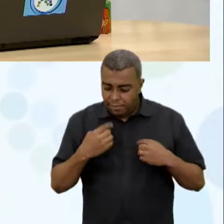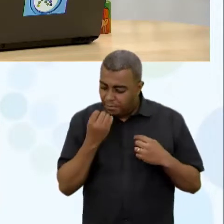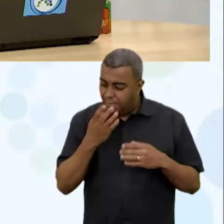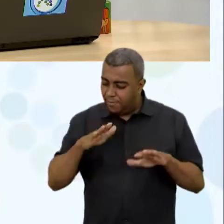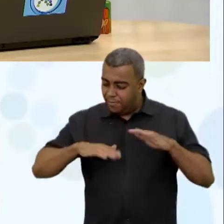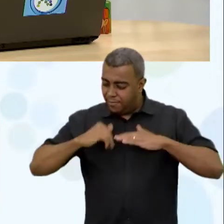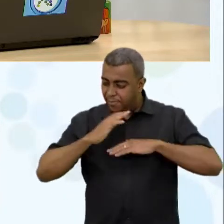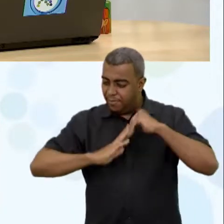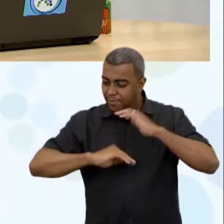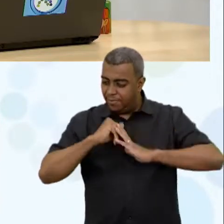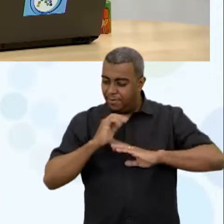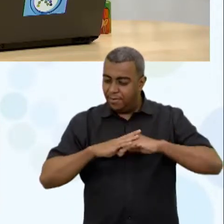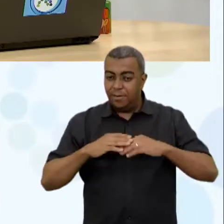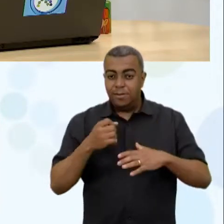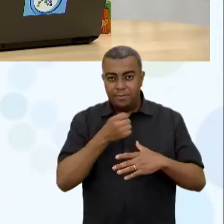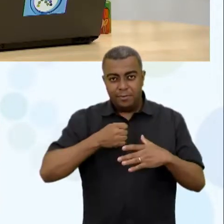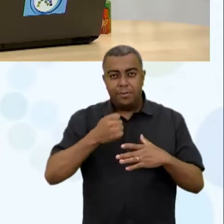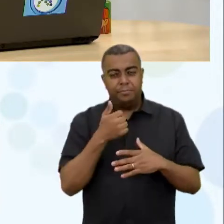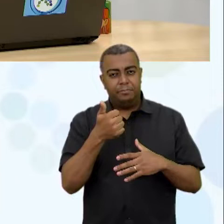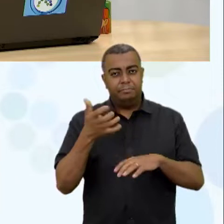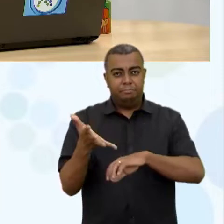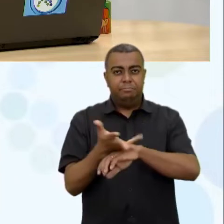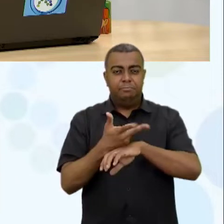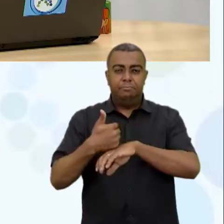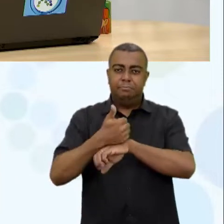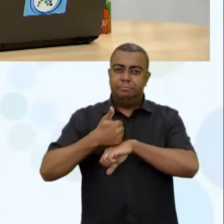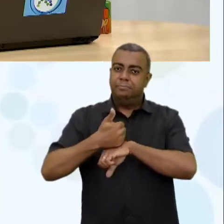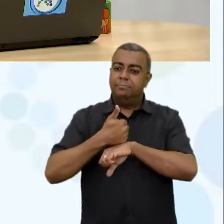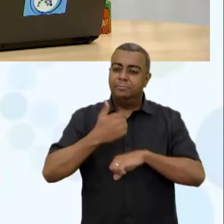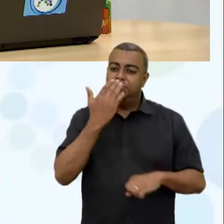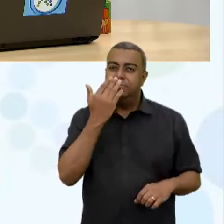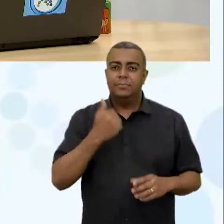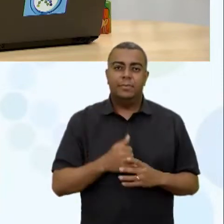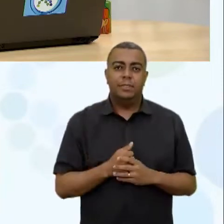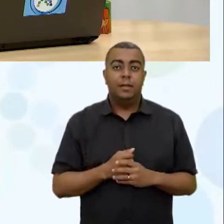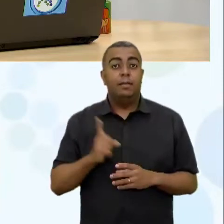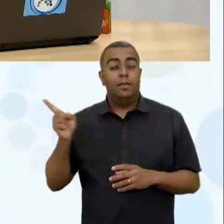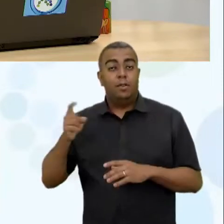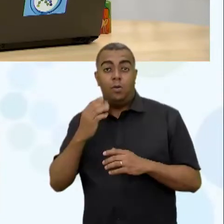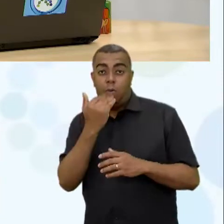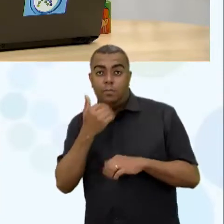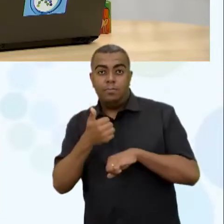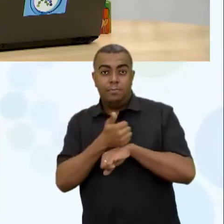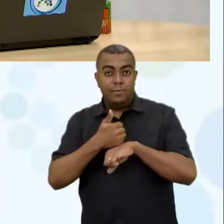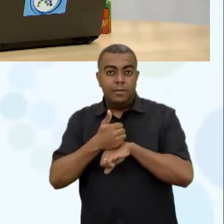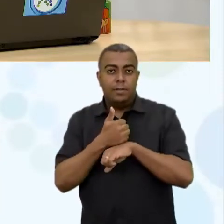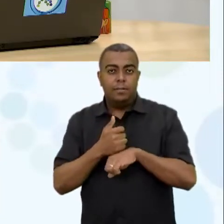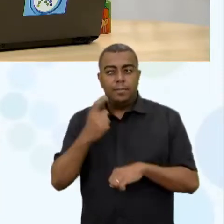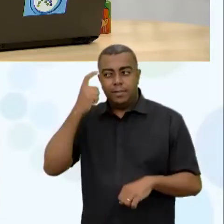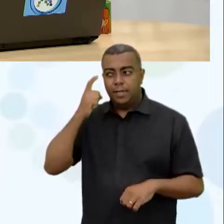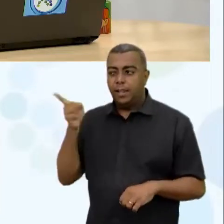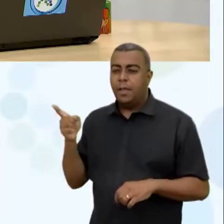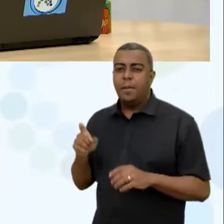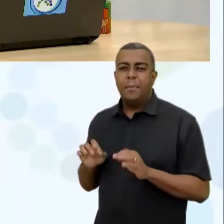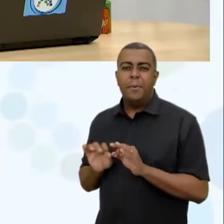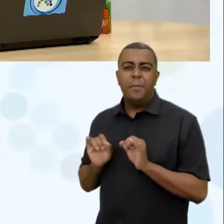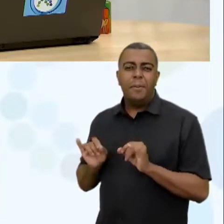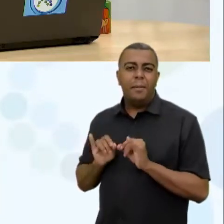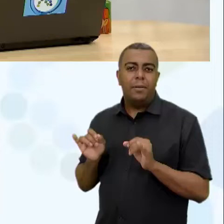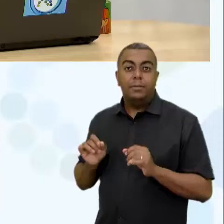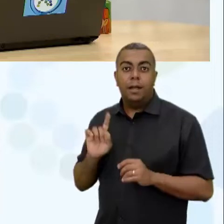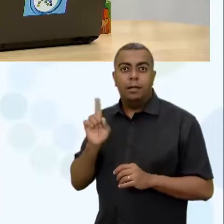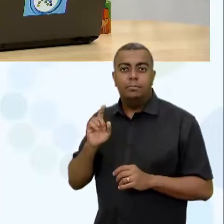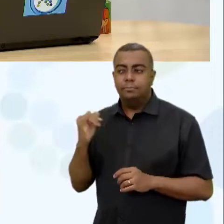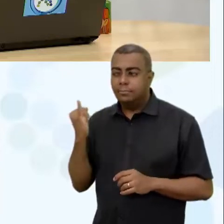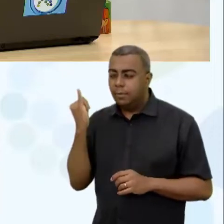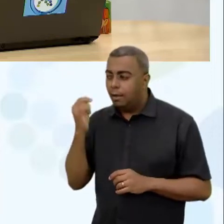cozinheiro, ele se transformou num cozinheiro profissional. Então aí começaram a mostrar que, tá vendo, falando de culinária, todo mundo pensando que era uma bobeirinha, mas na verdade tudo tá linkado com tudo